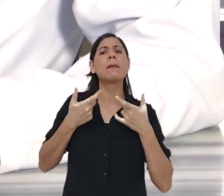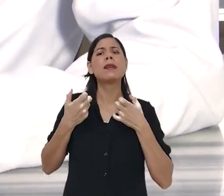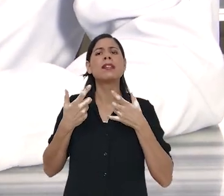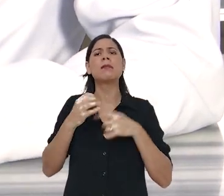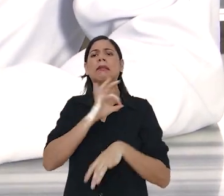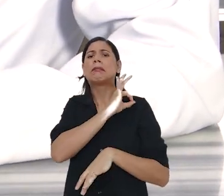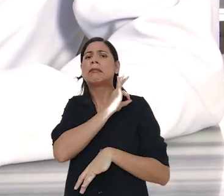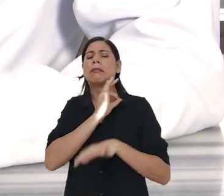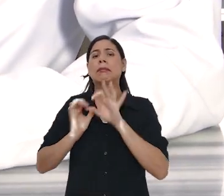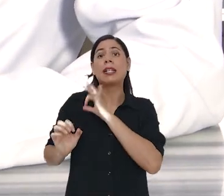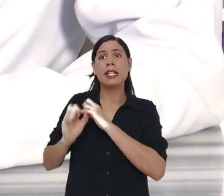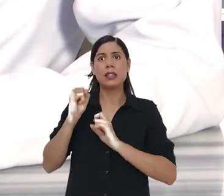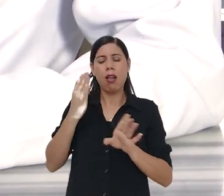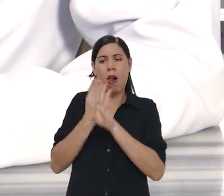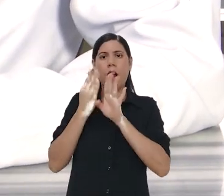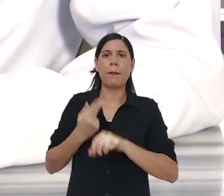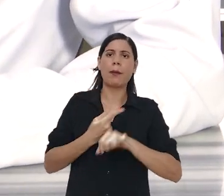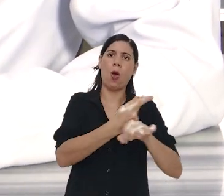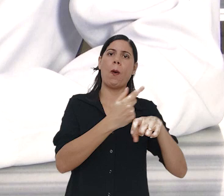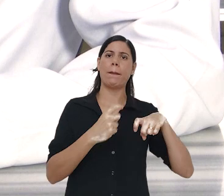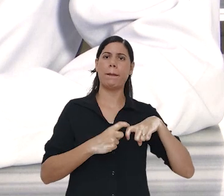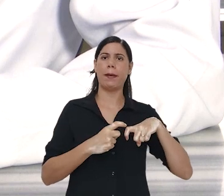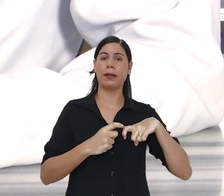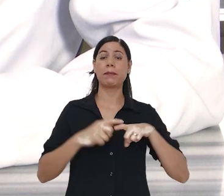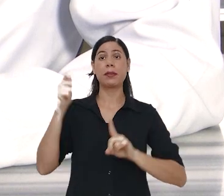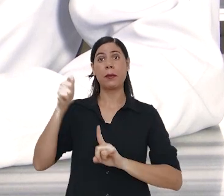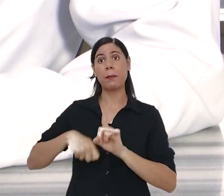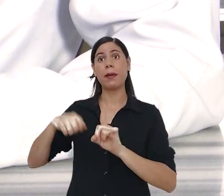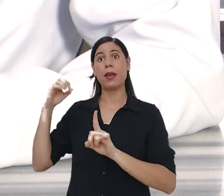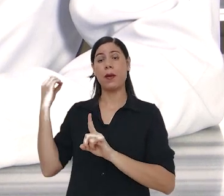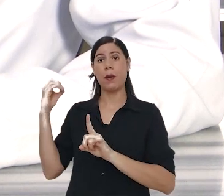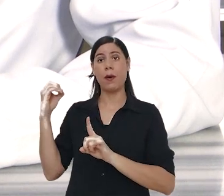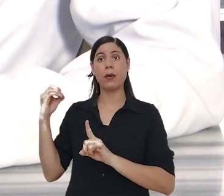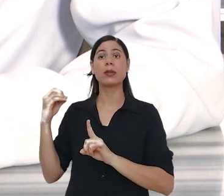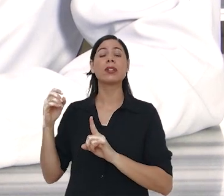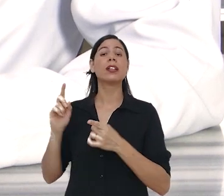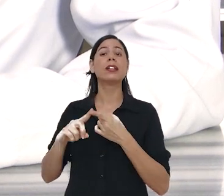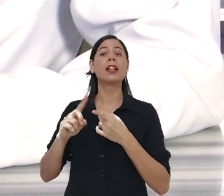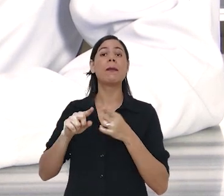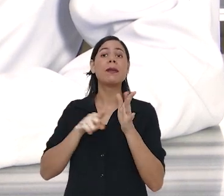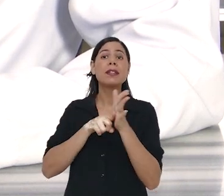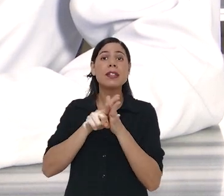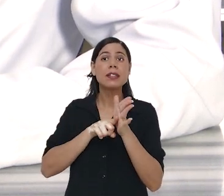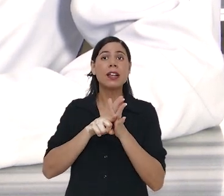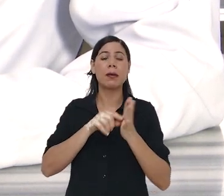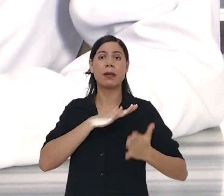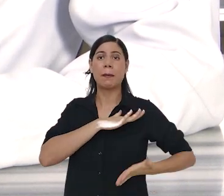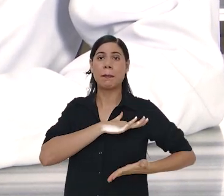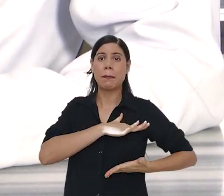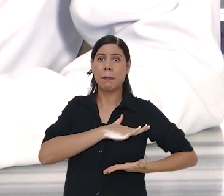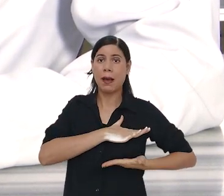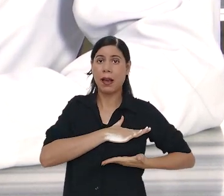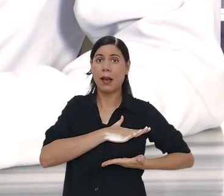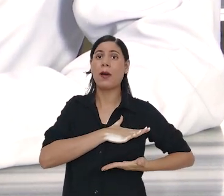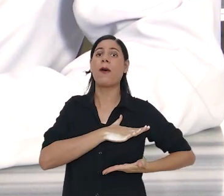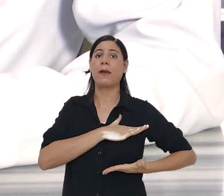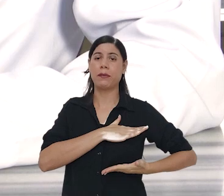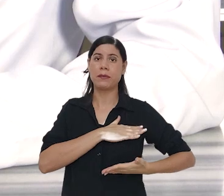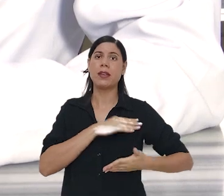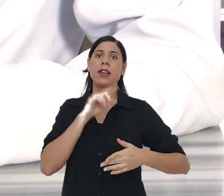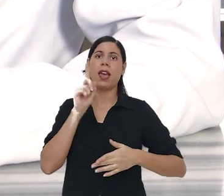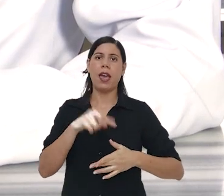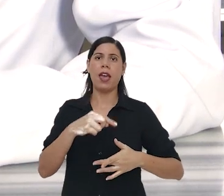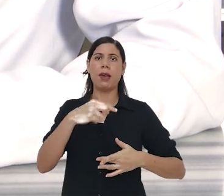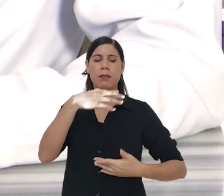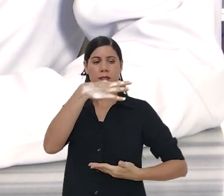algum caroço, que se tiver, procurar um médico. E além disso, o Outubro Rosa também lembra a questão dos exames complementares, como a mamografia, que é o exame que faz